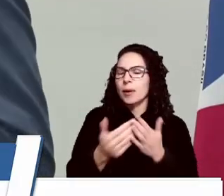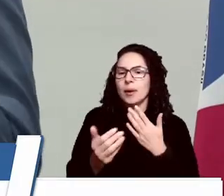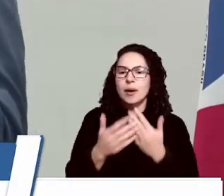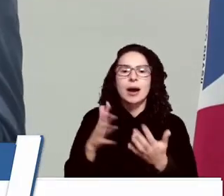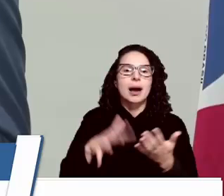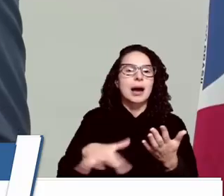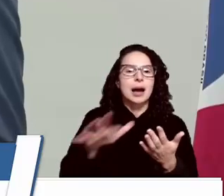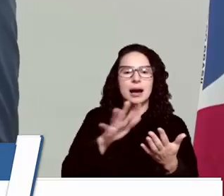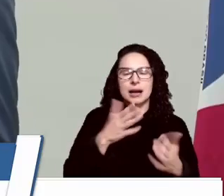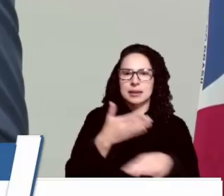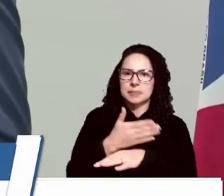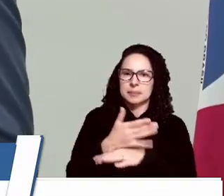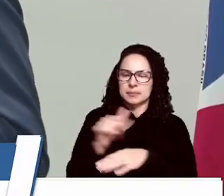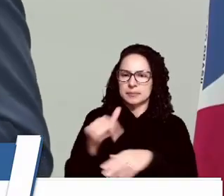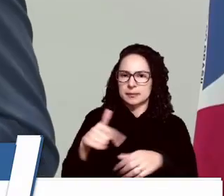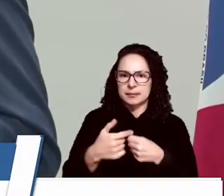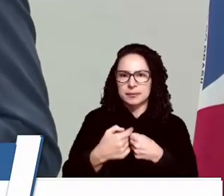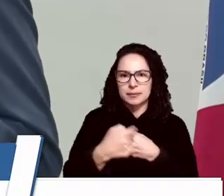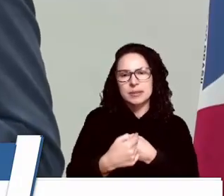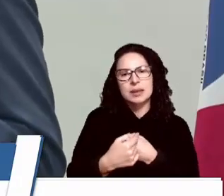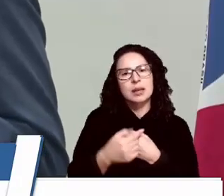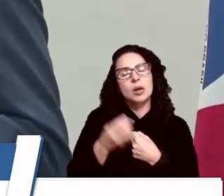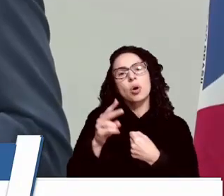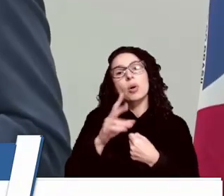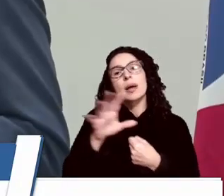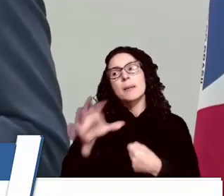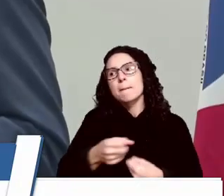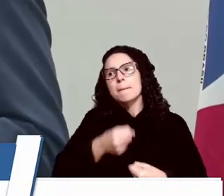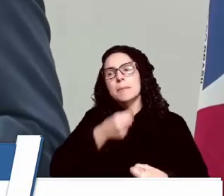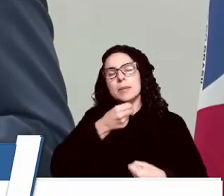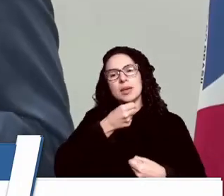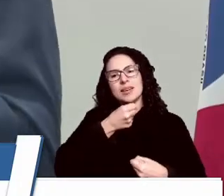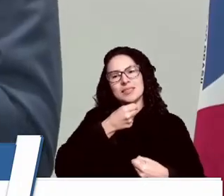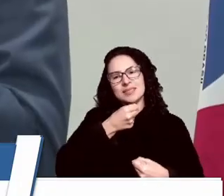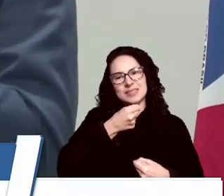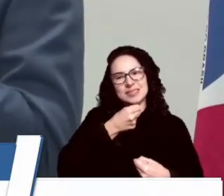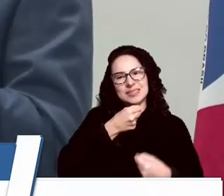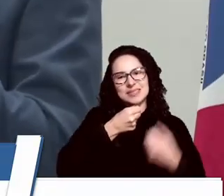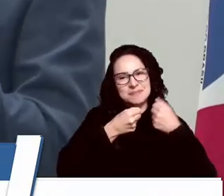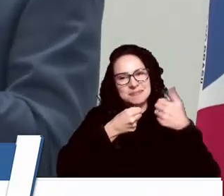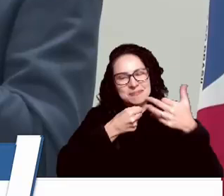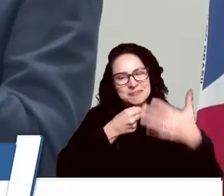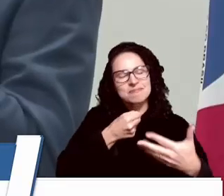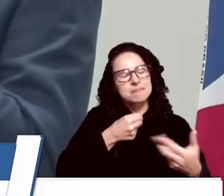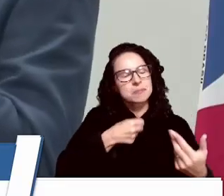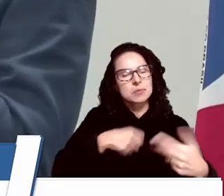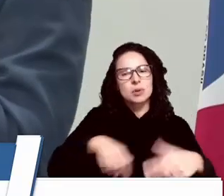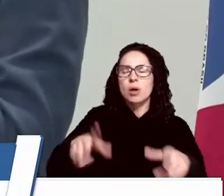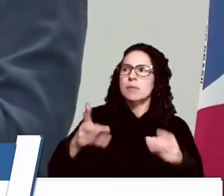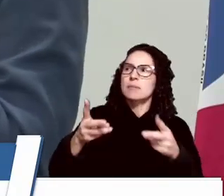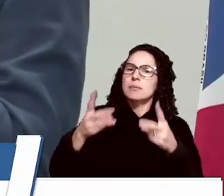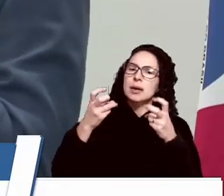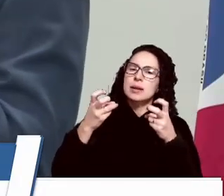estiver aqui na nossa cidade, ou quando ele pega o microfone na mão, a gente nota a linha